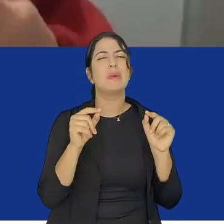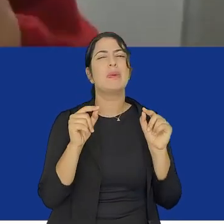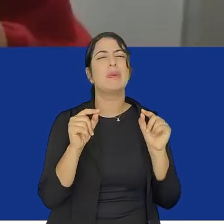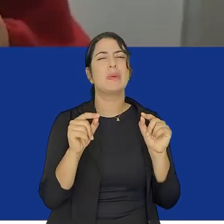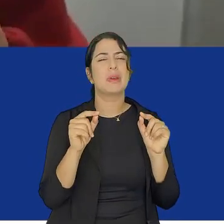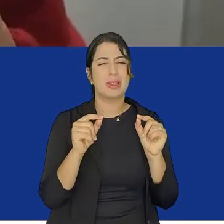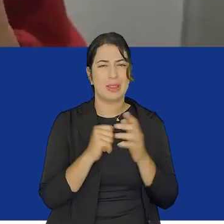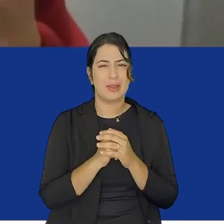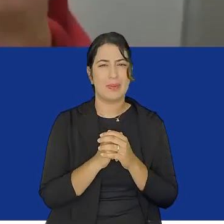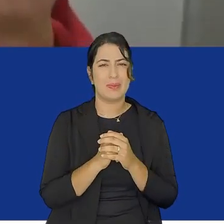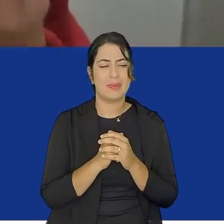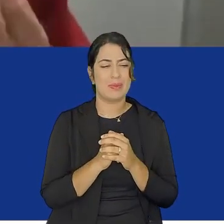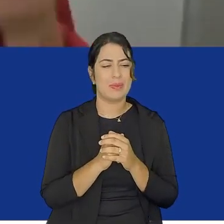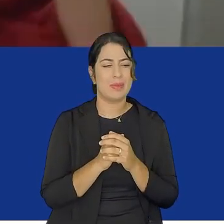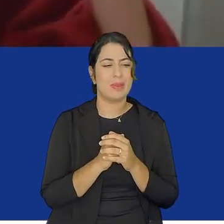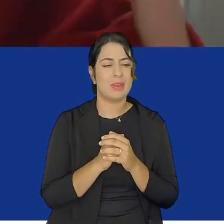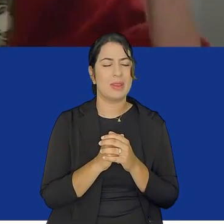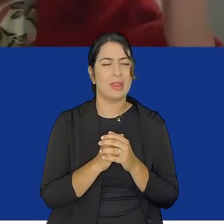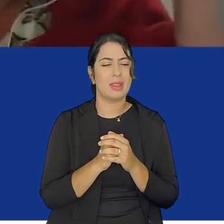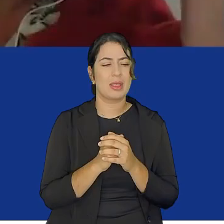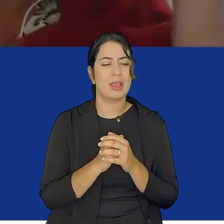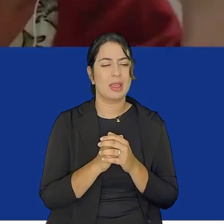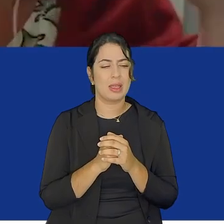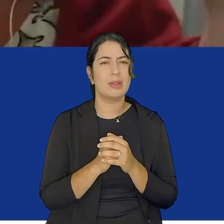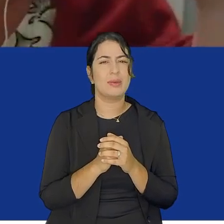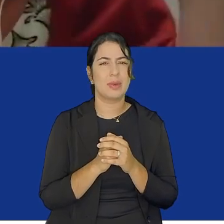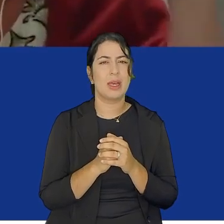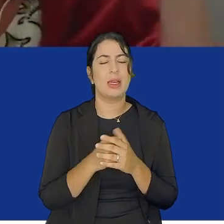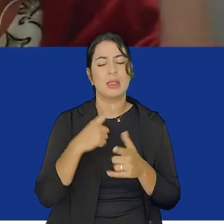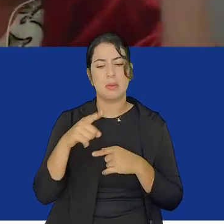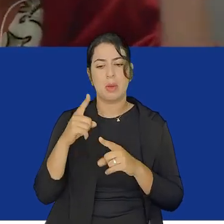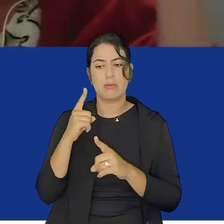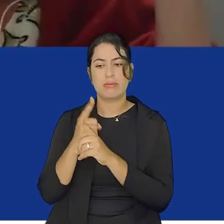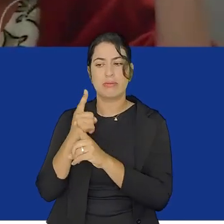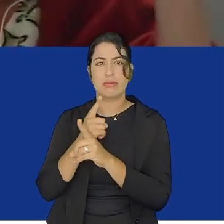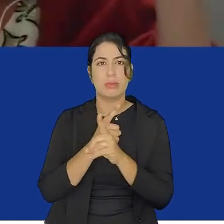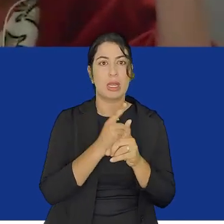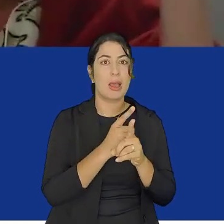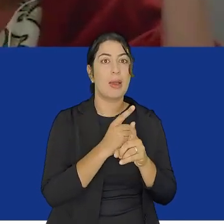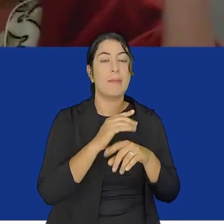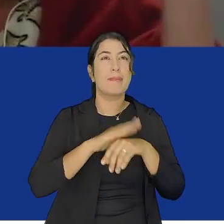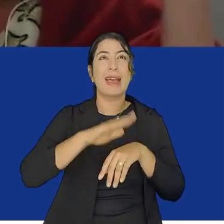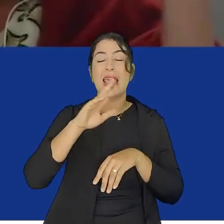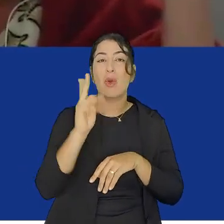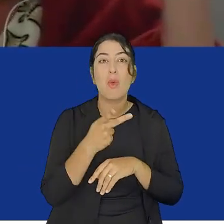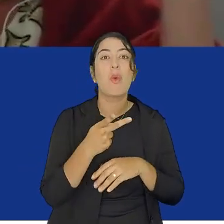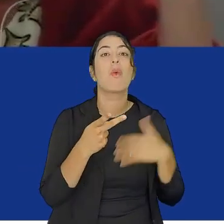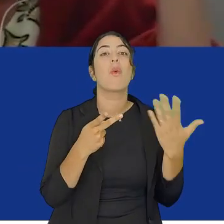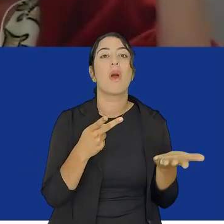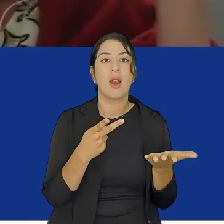Qual foi o grande erro que a gente cometeu? Aí, sabe que descobriram algumas coisas, mas sabe qual é que foi o maior erro